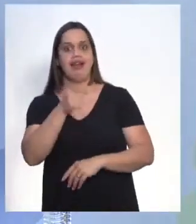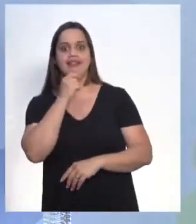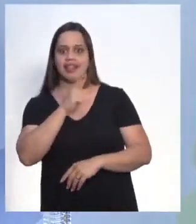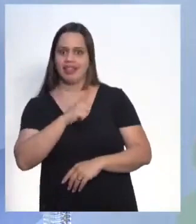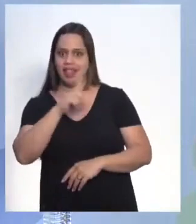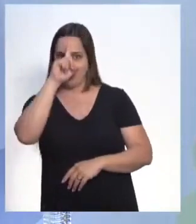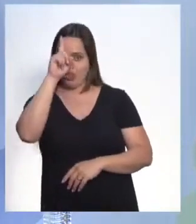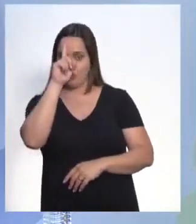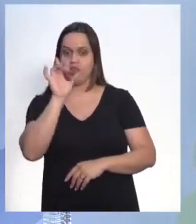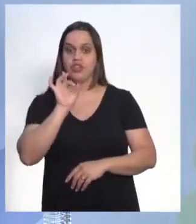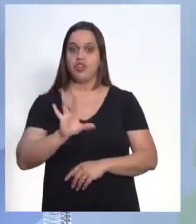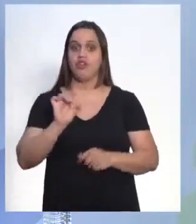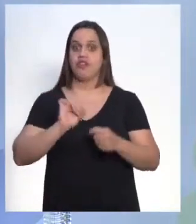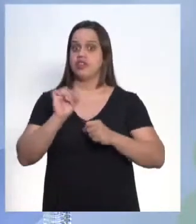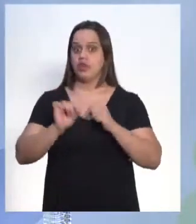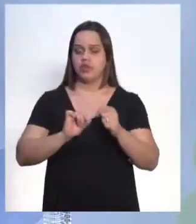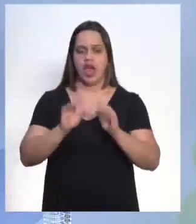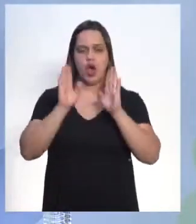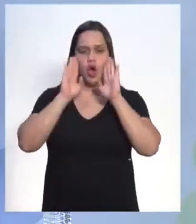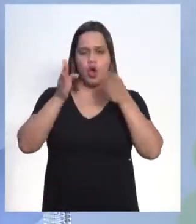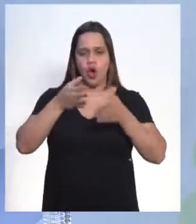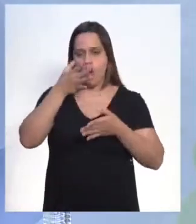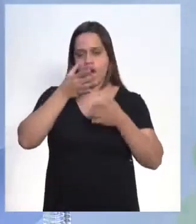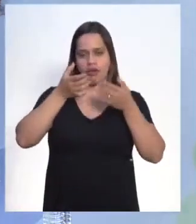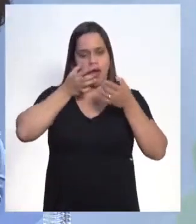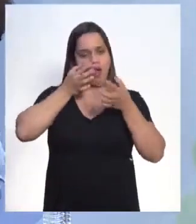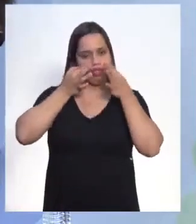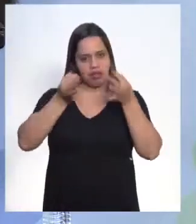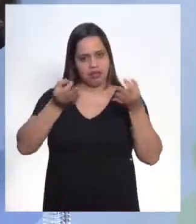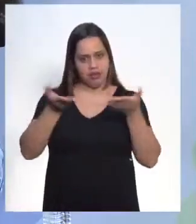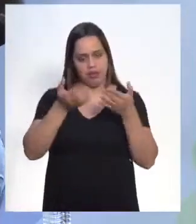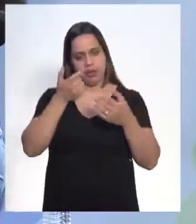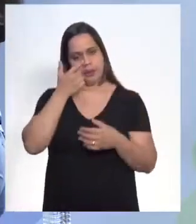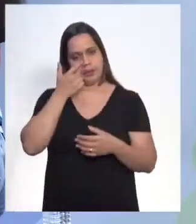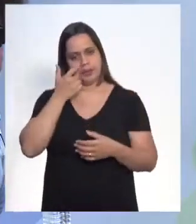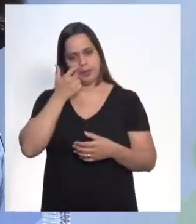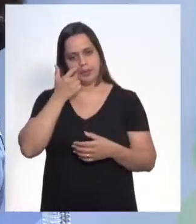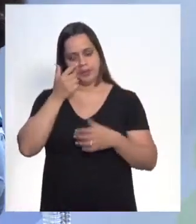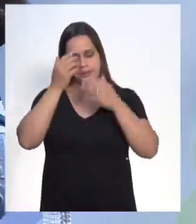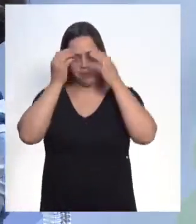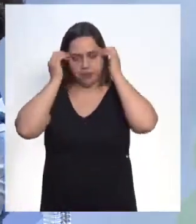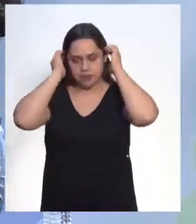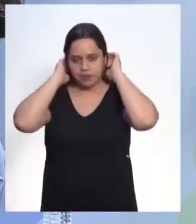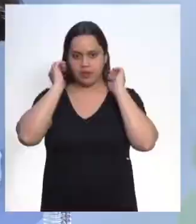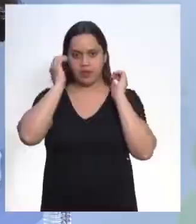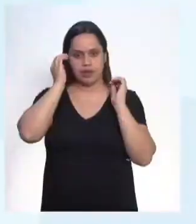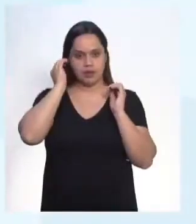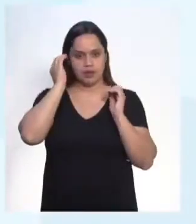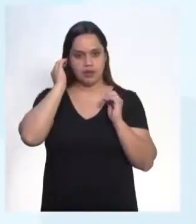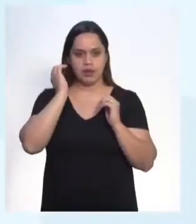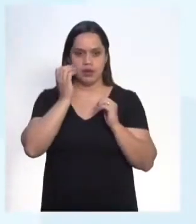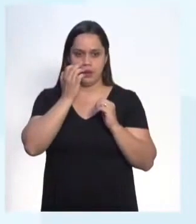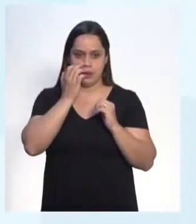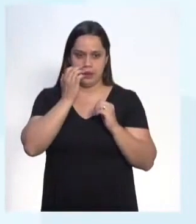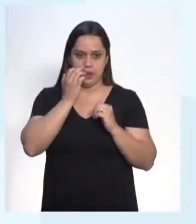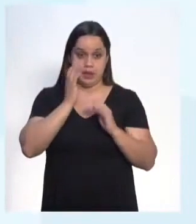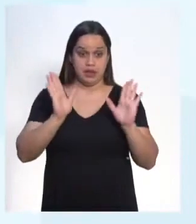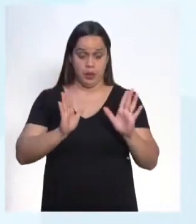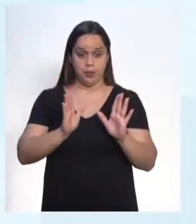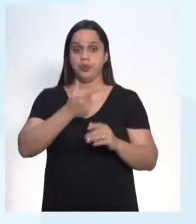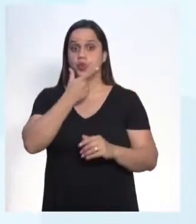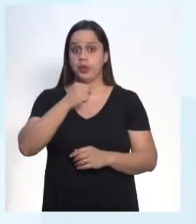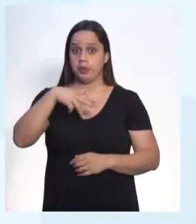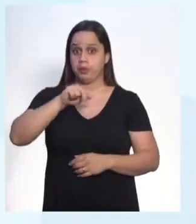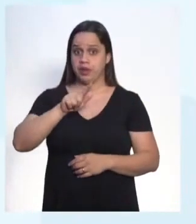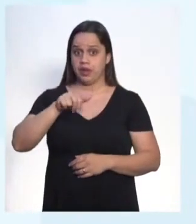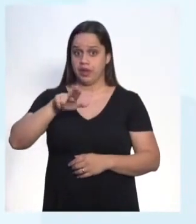dúvida, é só se concentrar aqui comigo. Então, vamos ver. O Miguel vai trocar o boné e